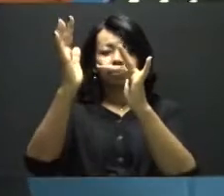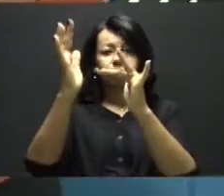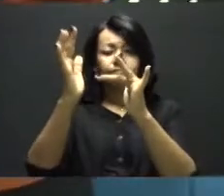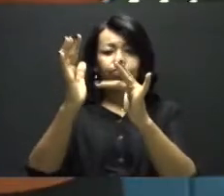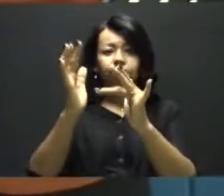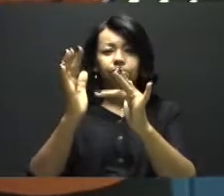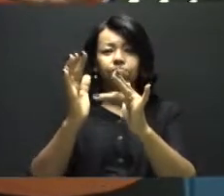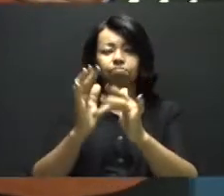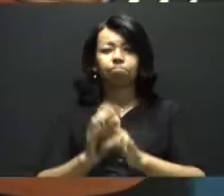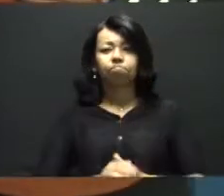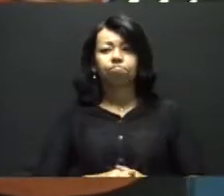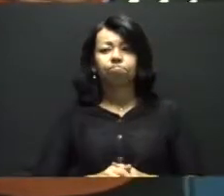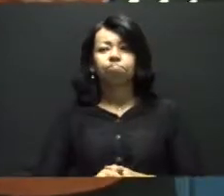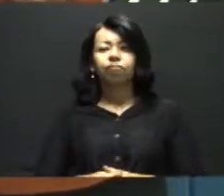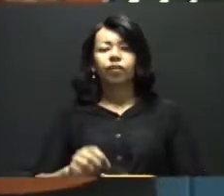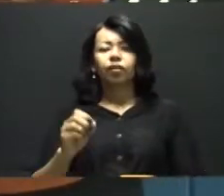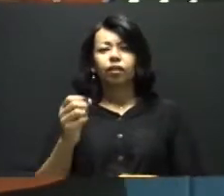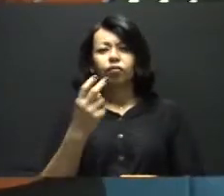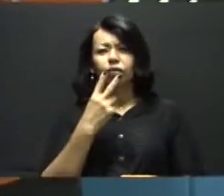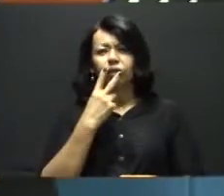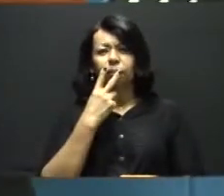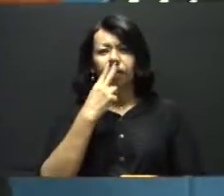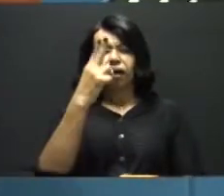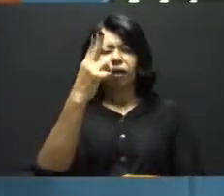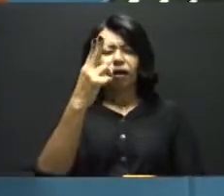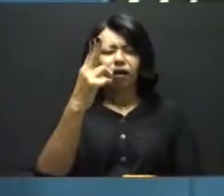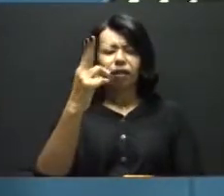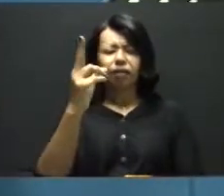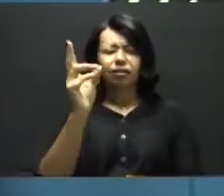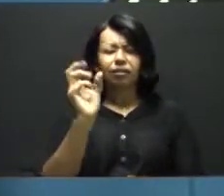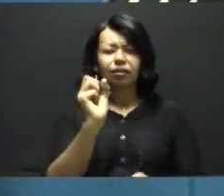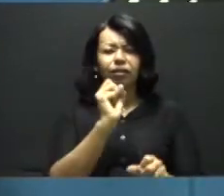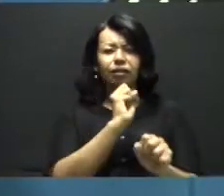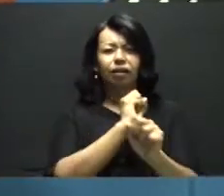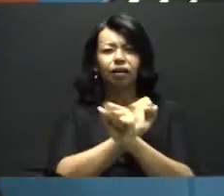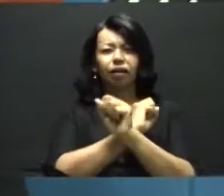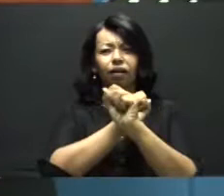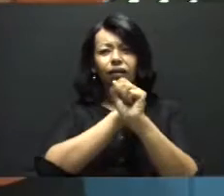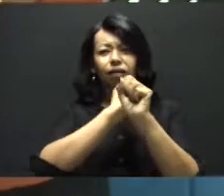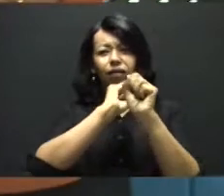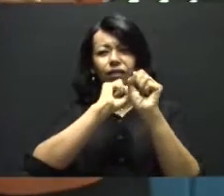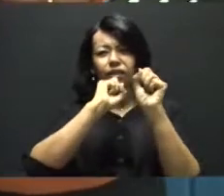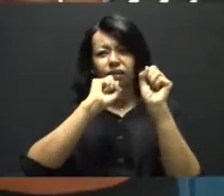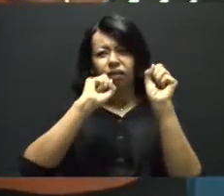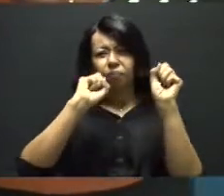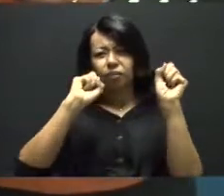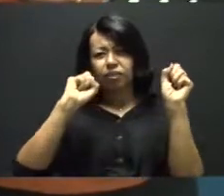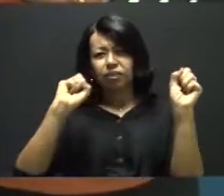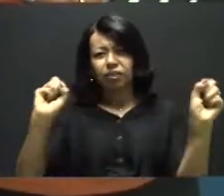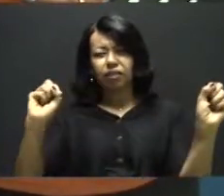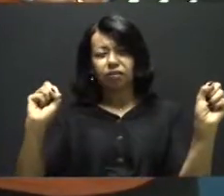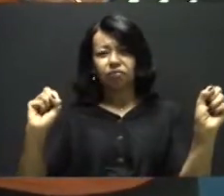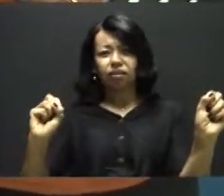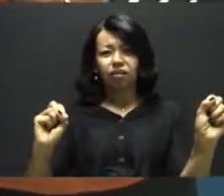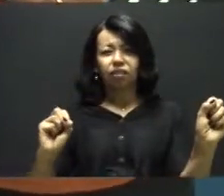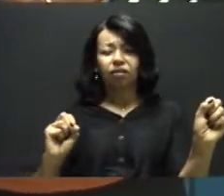aquilo que parecia aquilo que parecia impossível